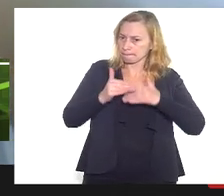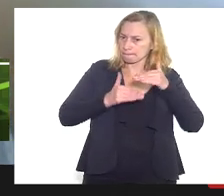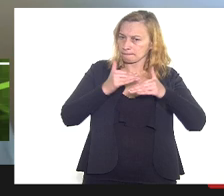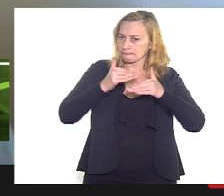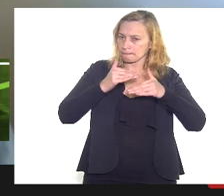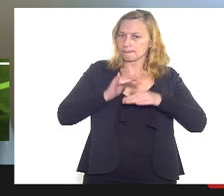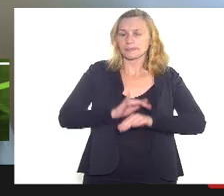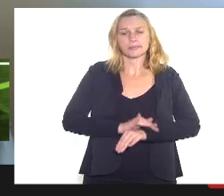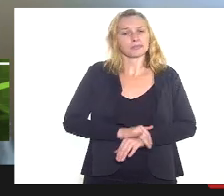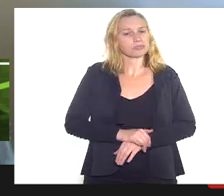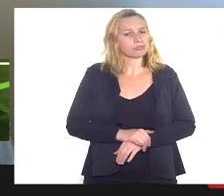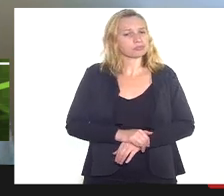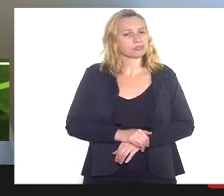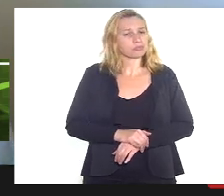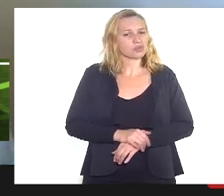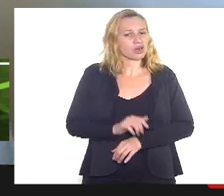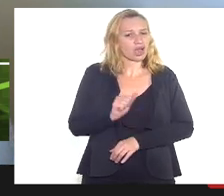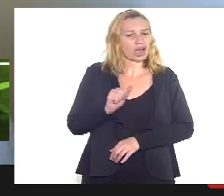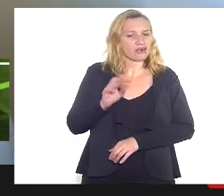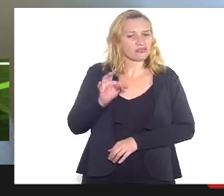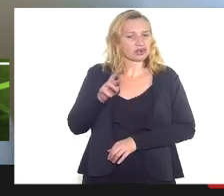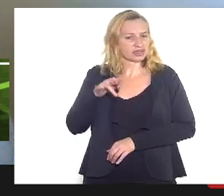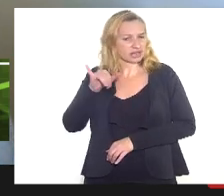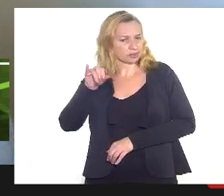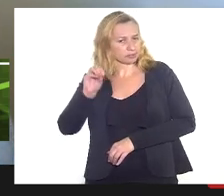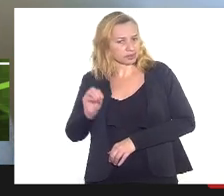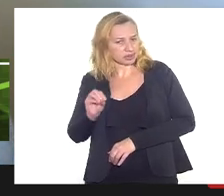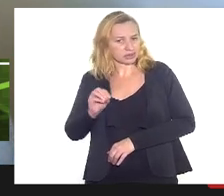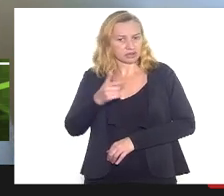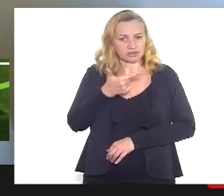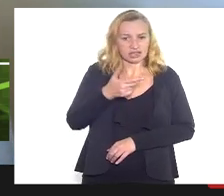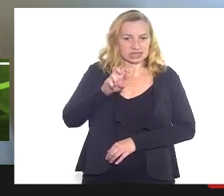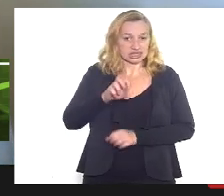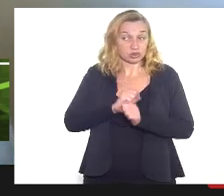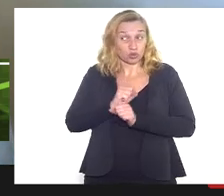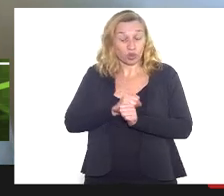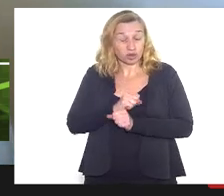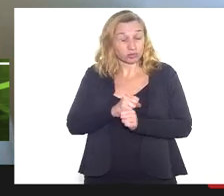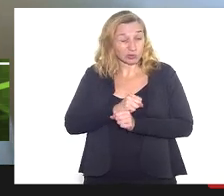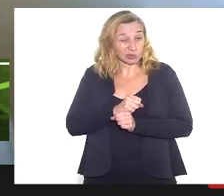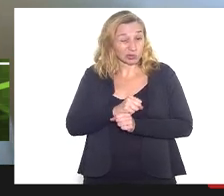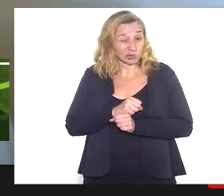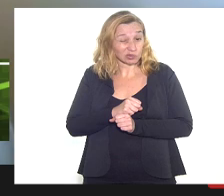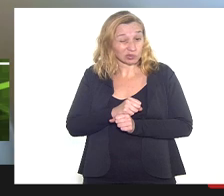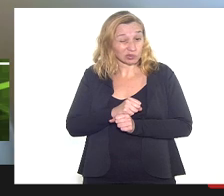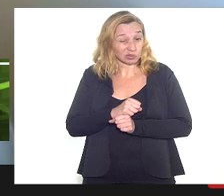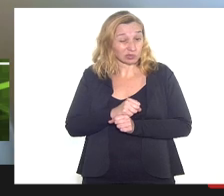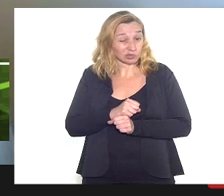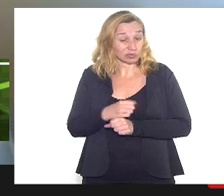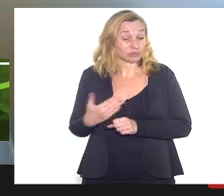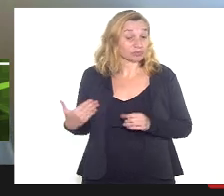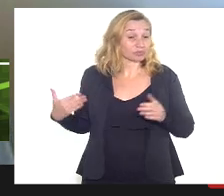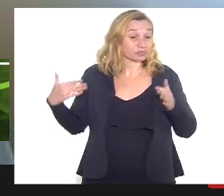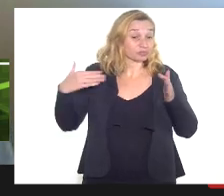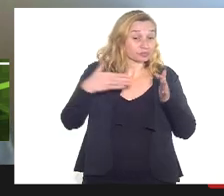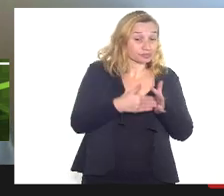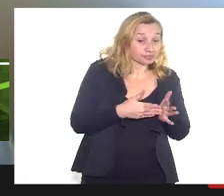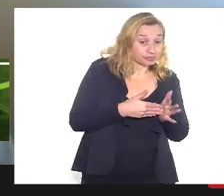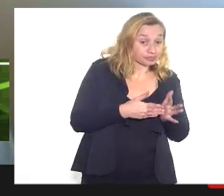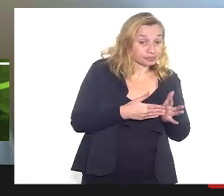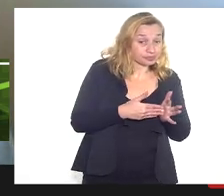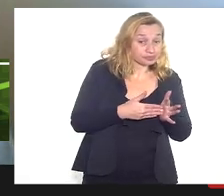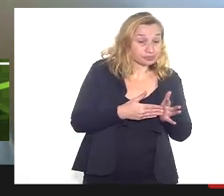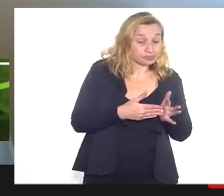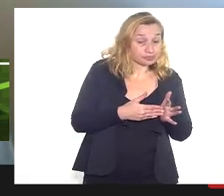desenvolvimento o afretamento foi por 25 anos, que coincide até